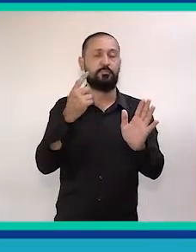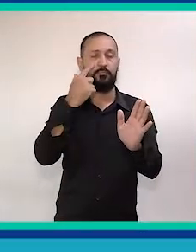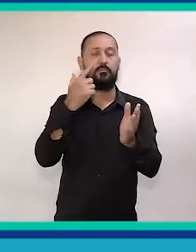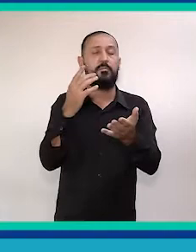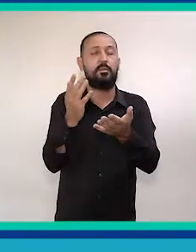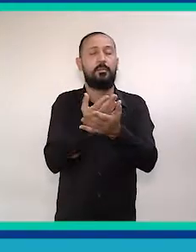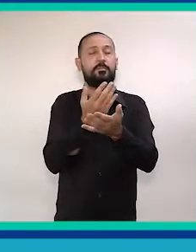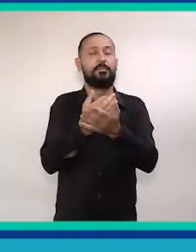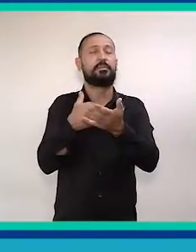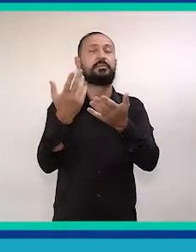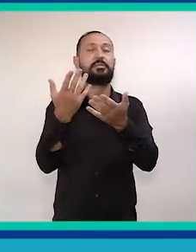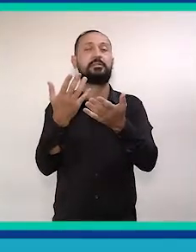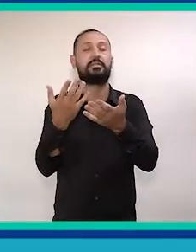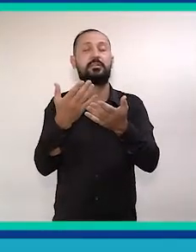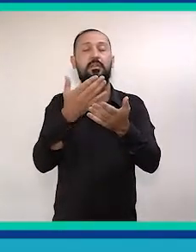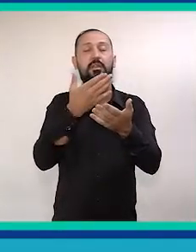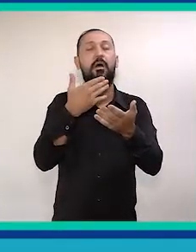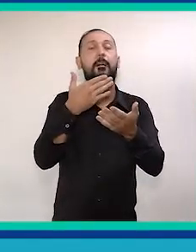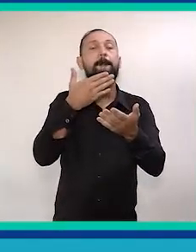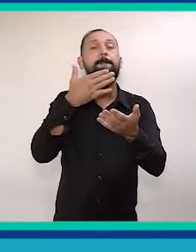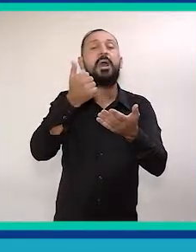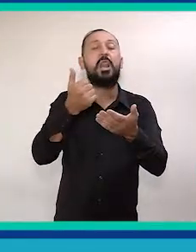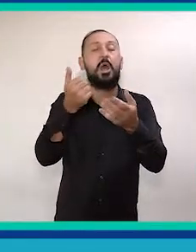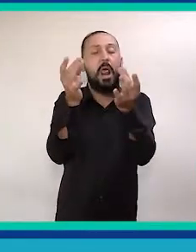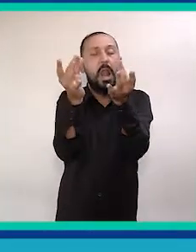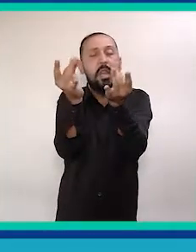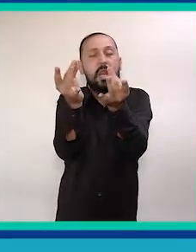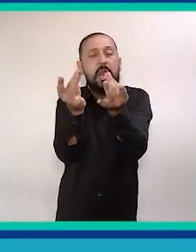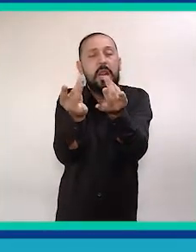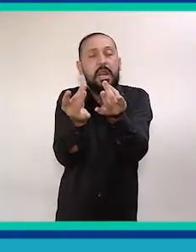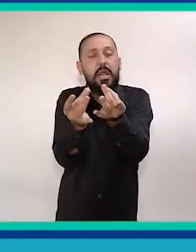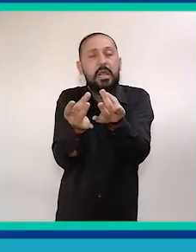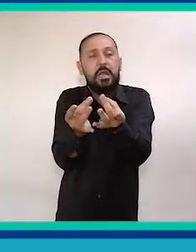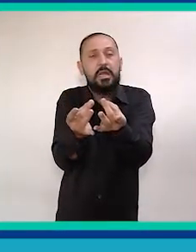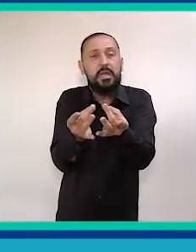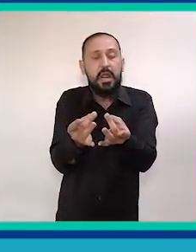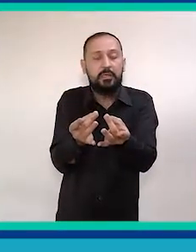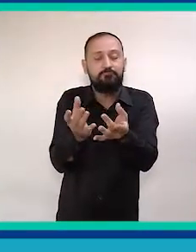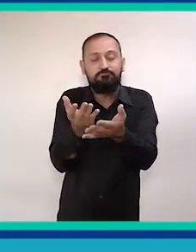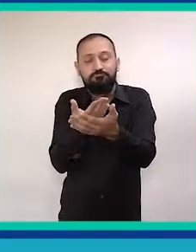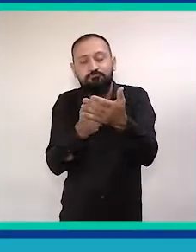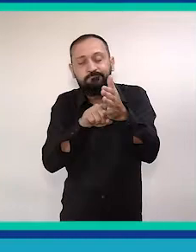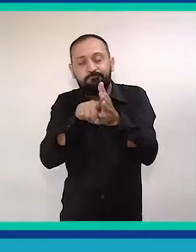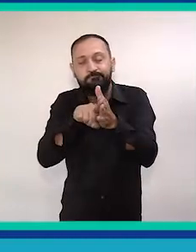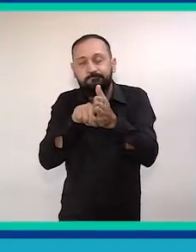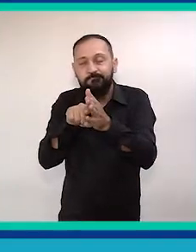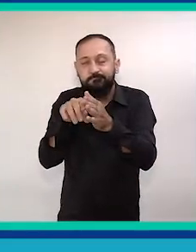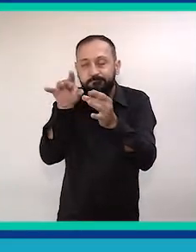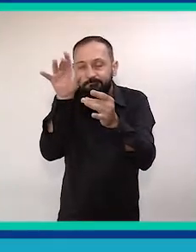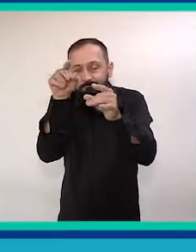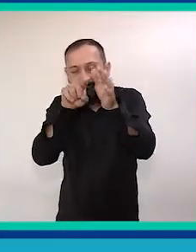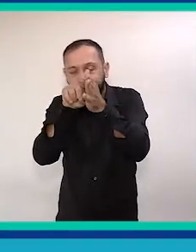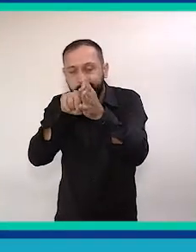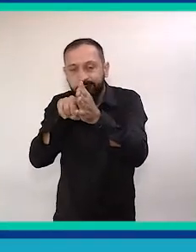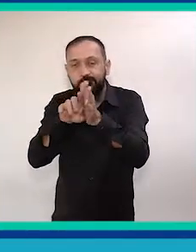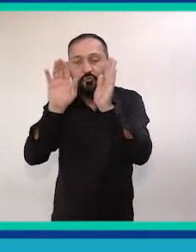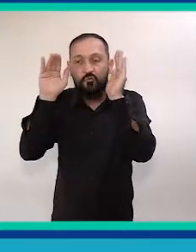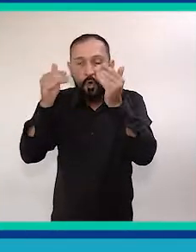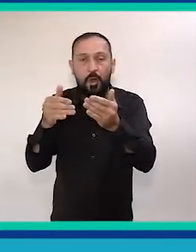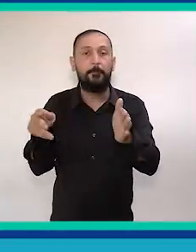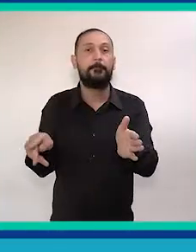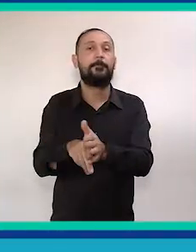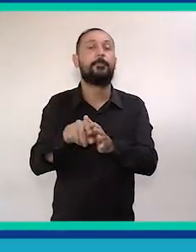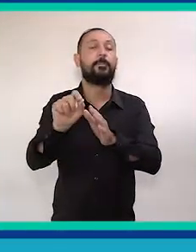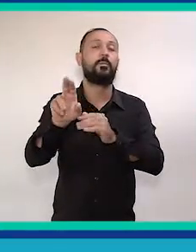fármaco. Não, então a gente precisou lapidar essa matéria bruta, esse veneno dessa serpente, e com isso a